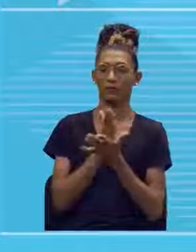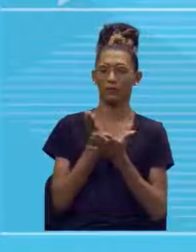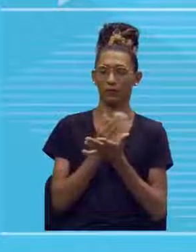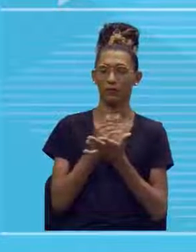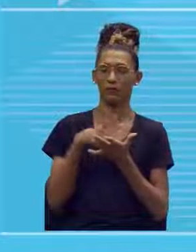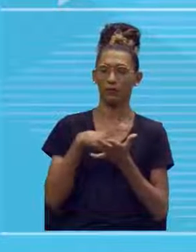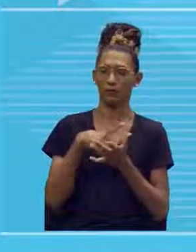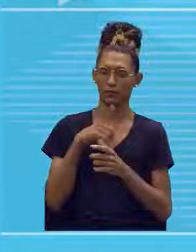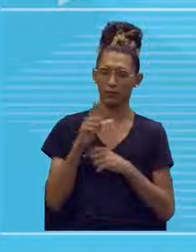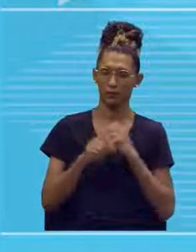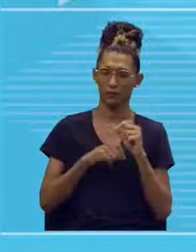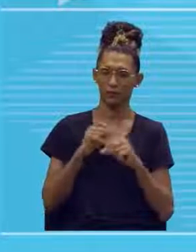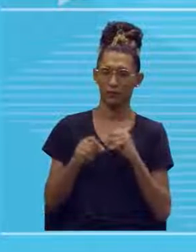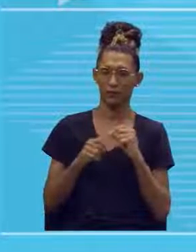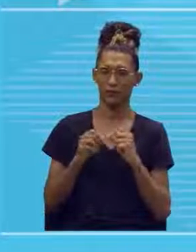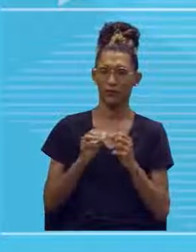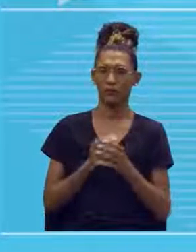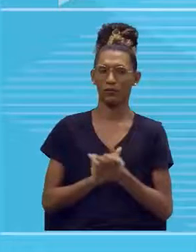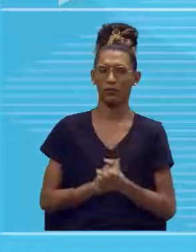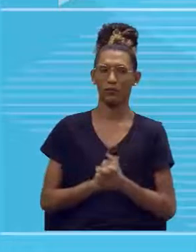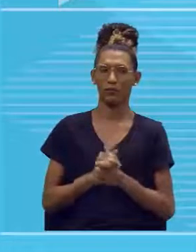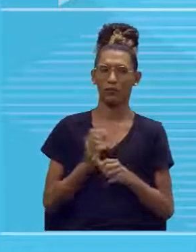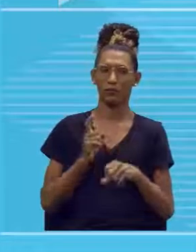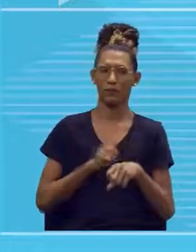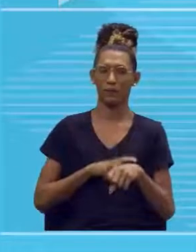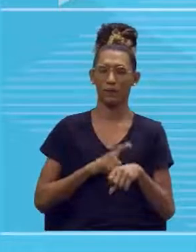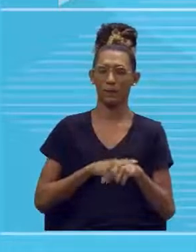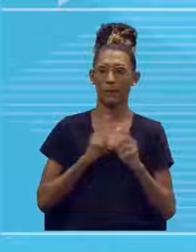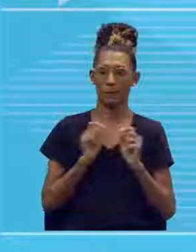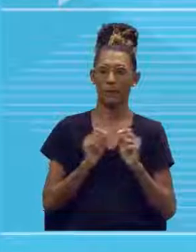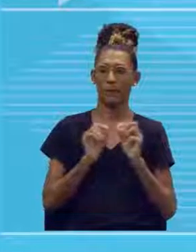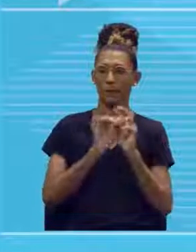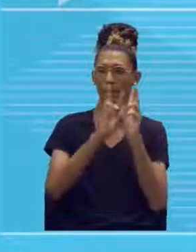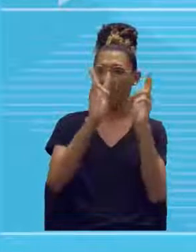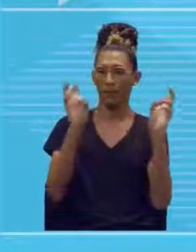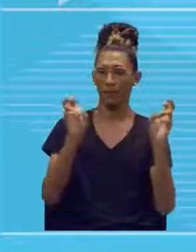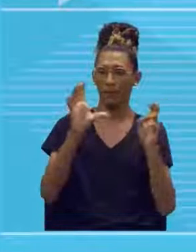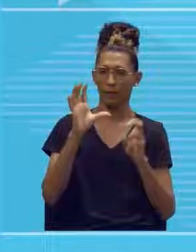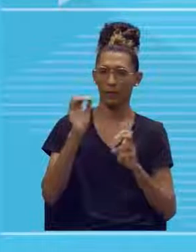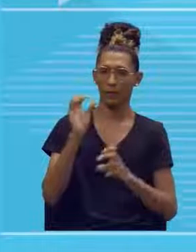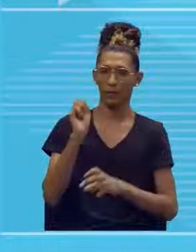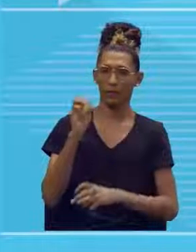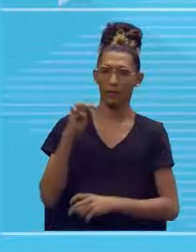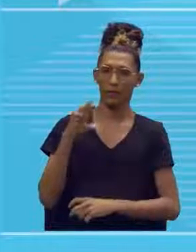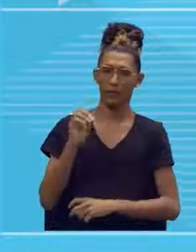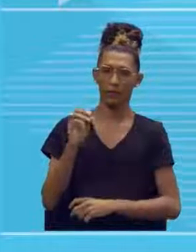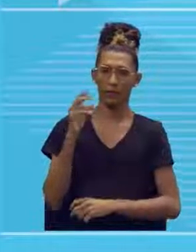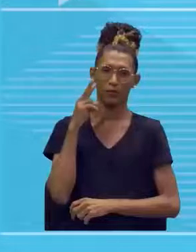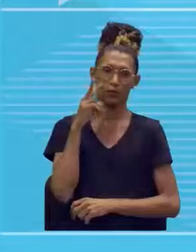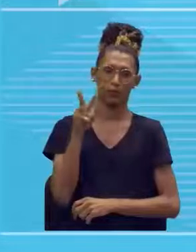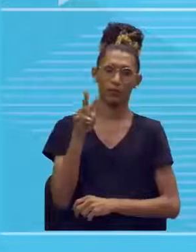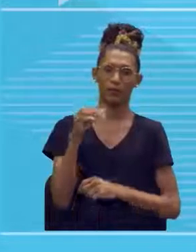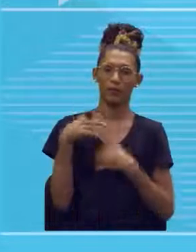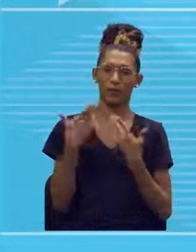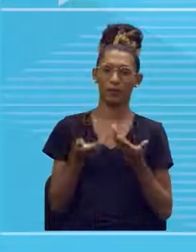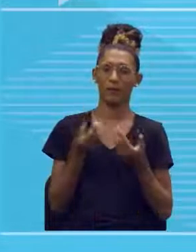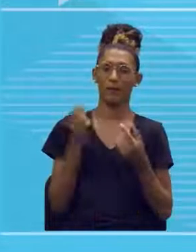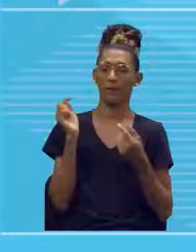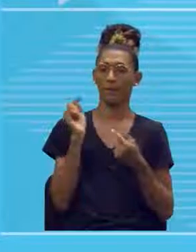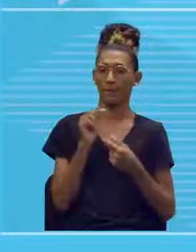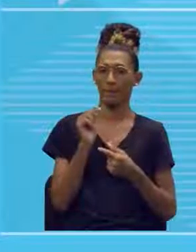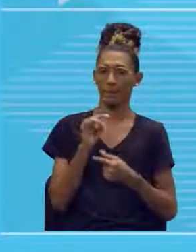trazem uma parte chamada de cosmovisões Tá certo essas